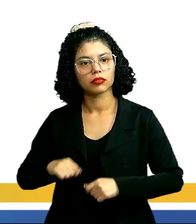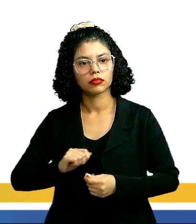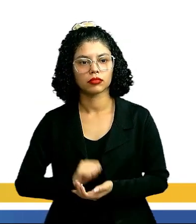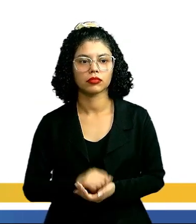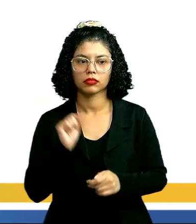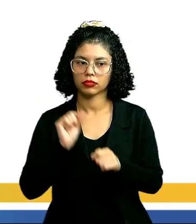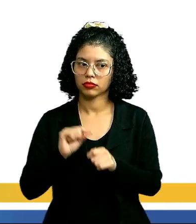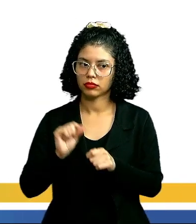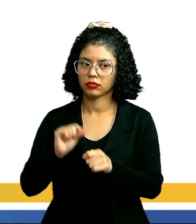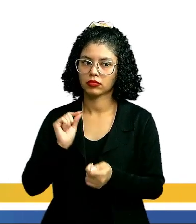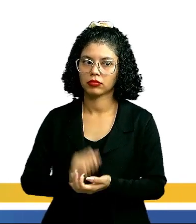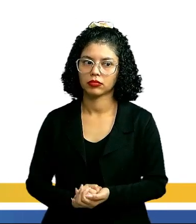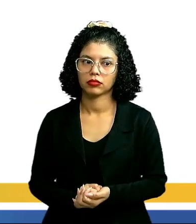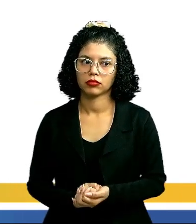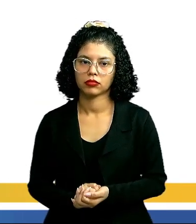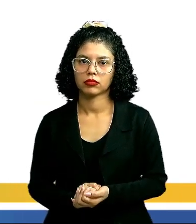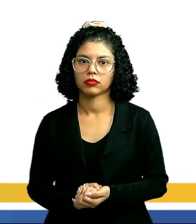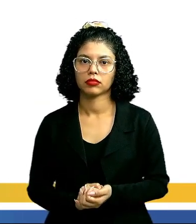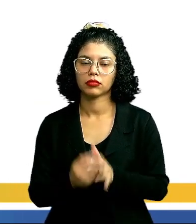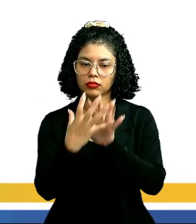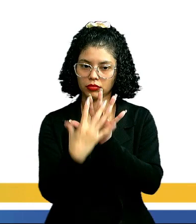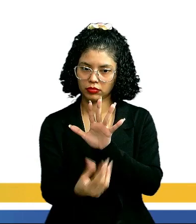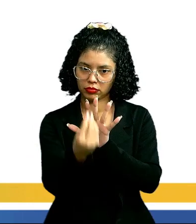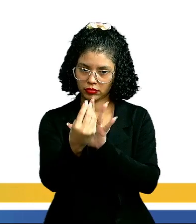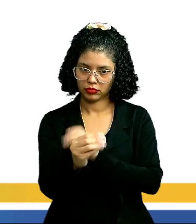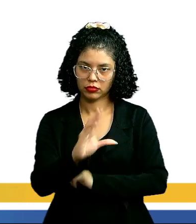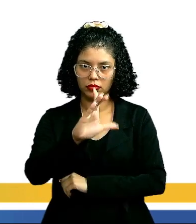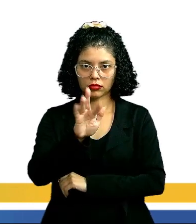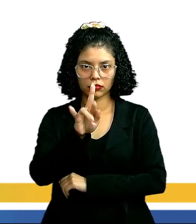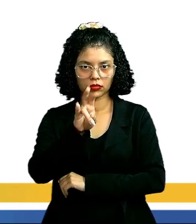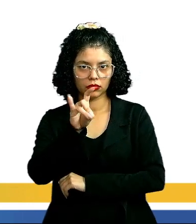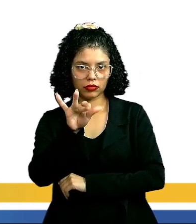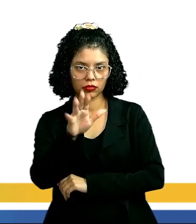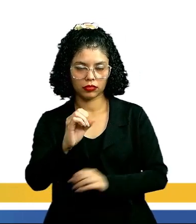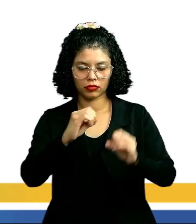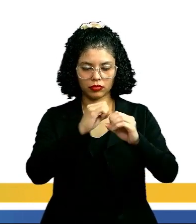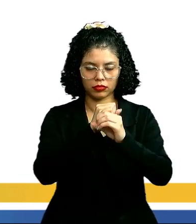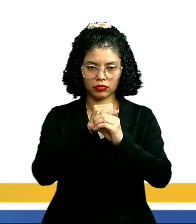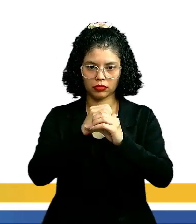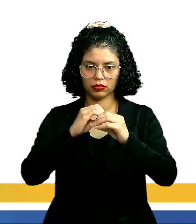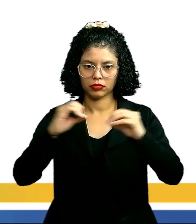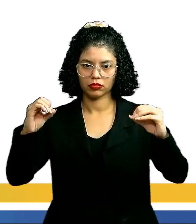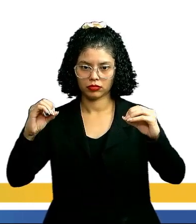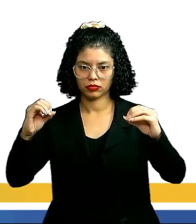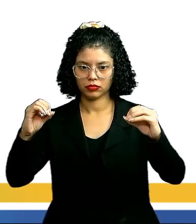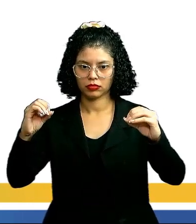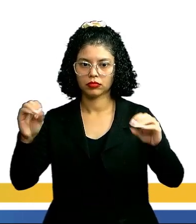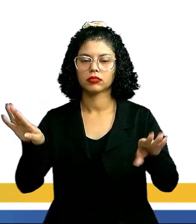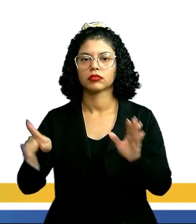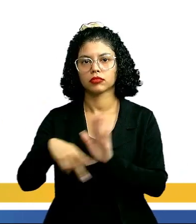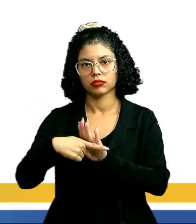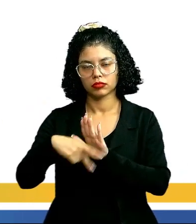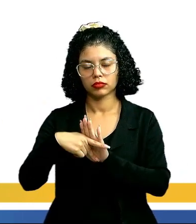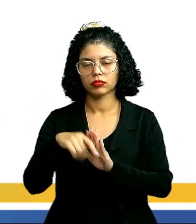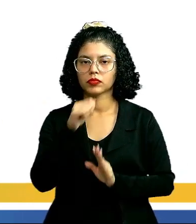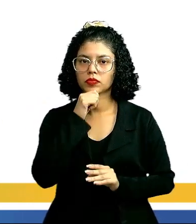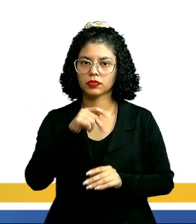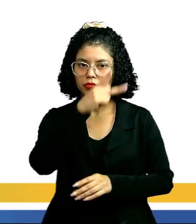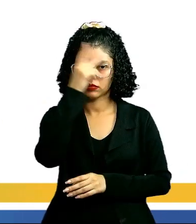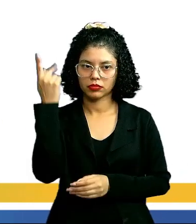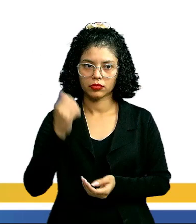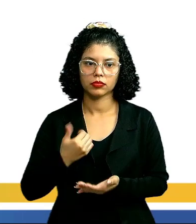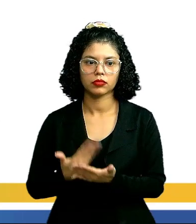de fazer clonagem, e algo que as pessoas